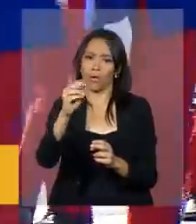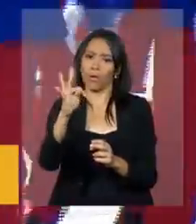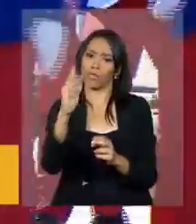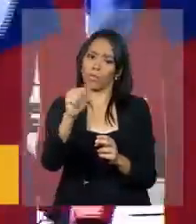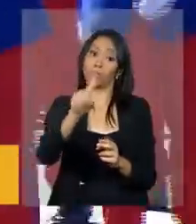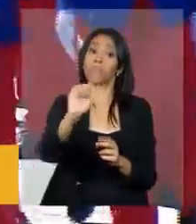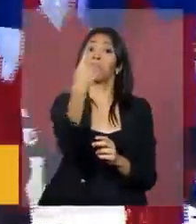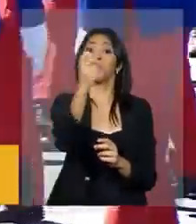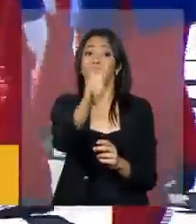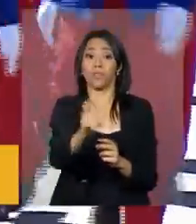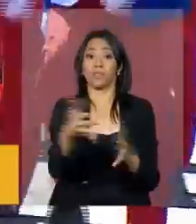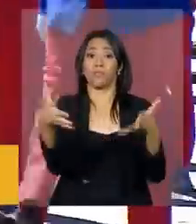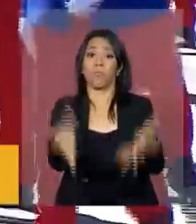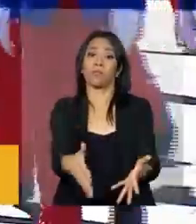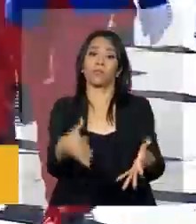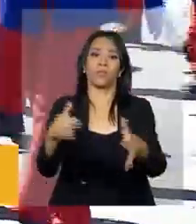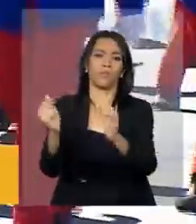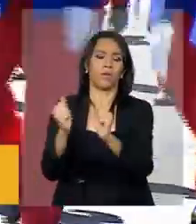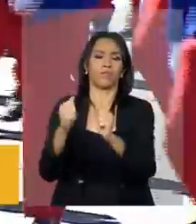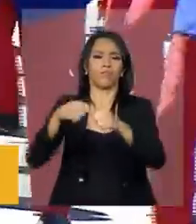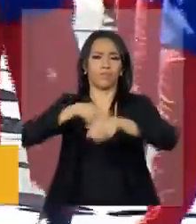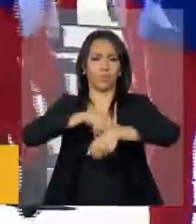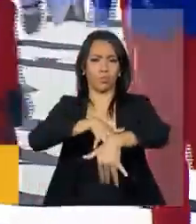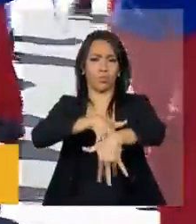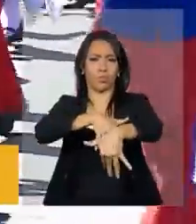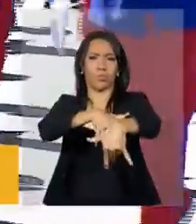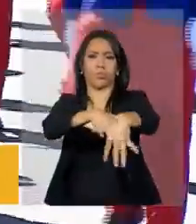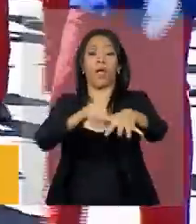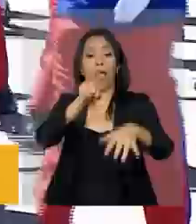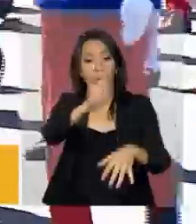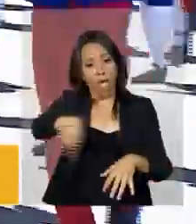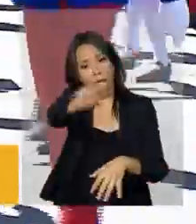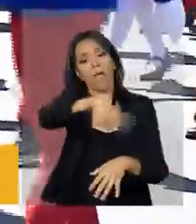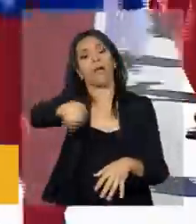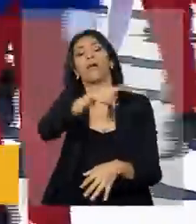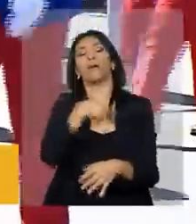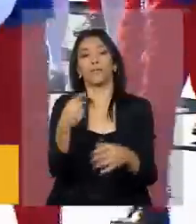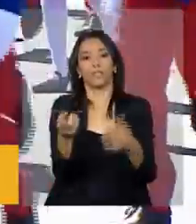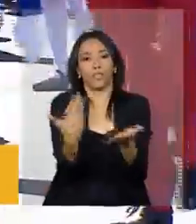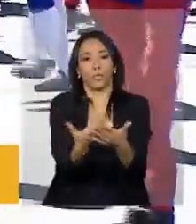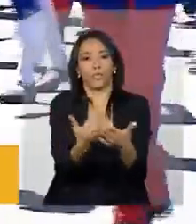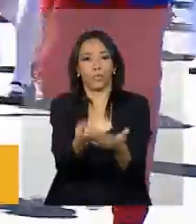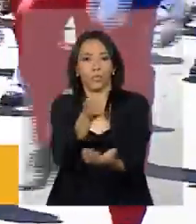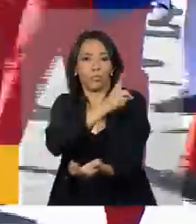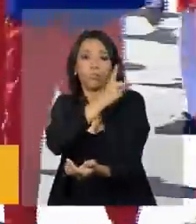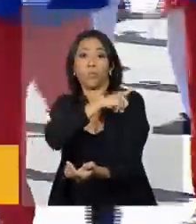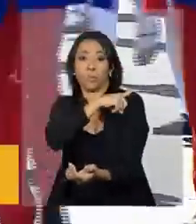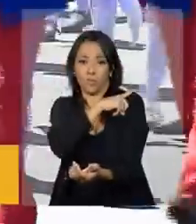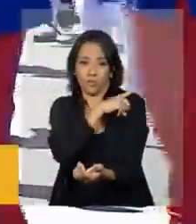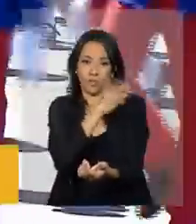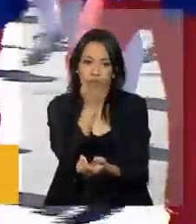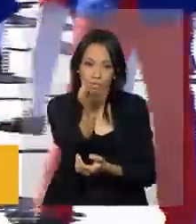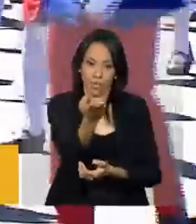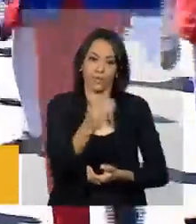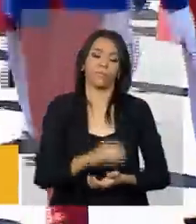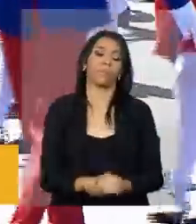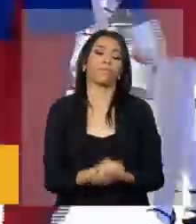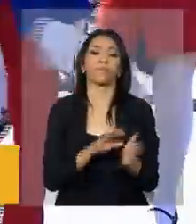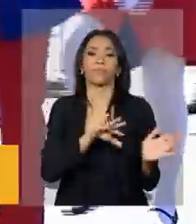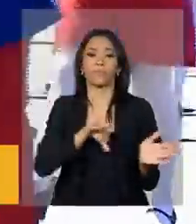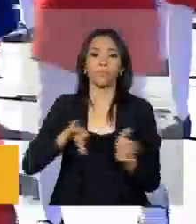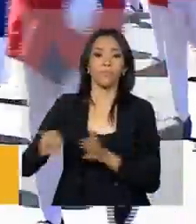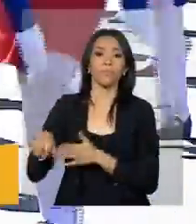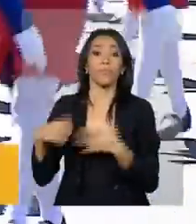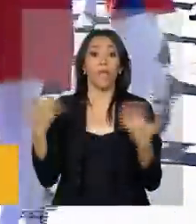de setembro, representado pelos alunos do primeiro ano do ensino médio. Enquanto a gente assiste ao